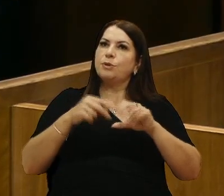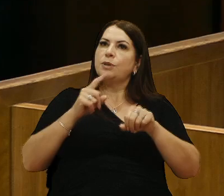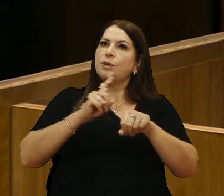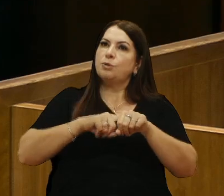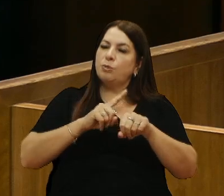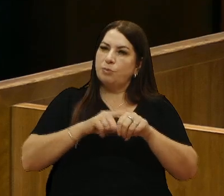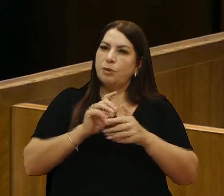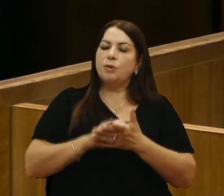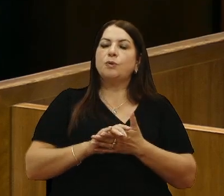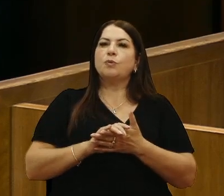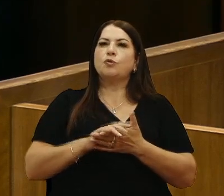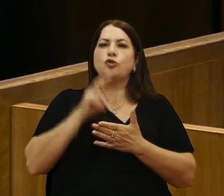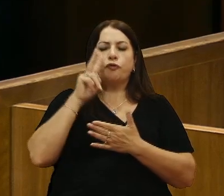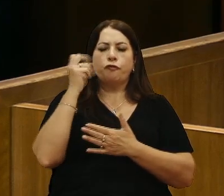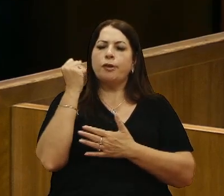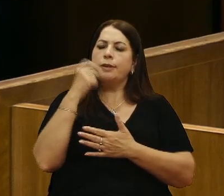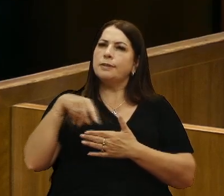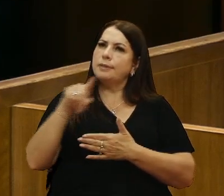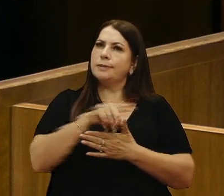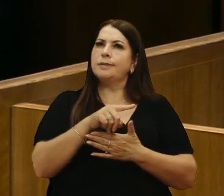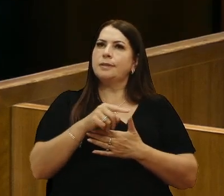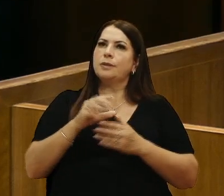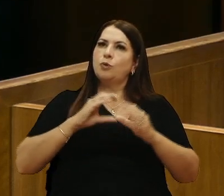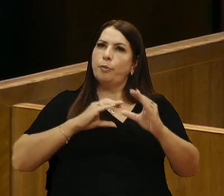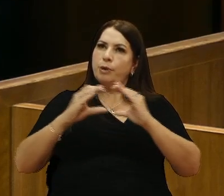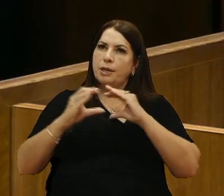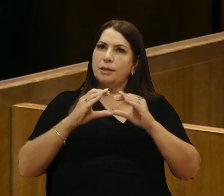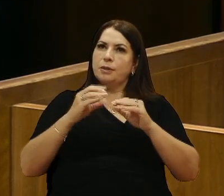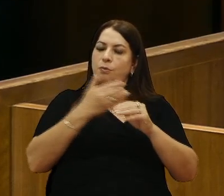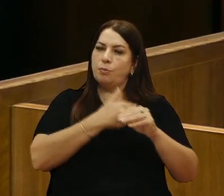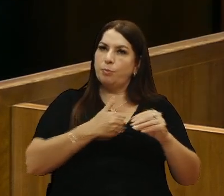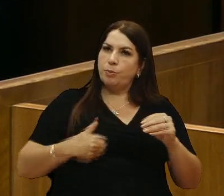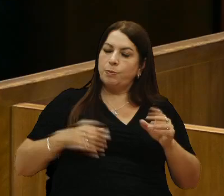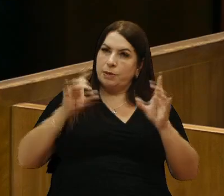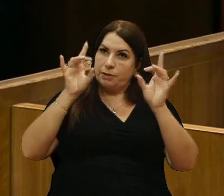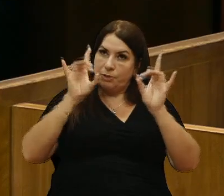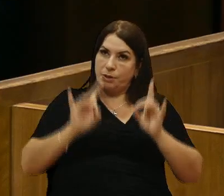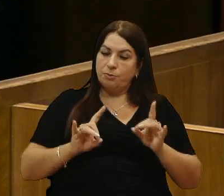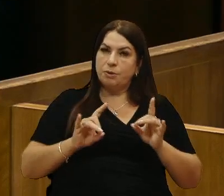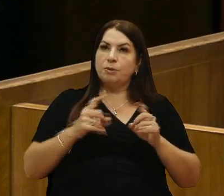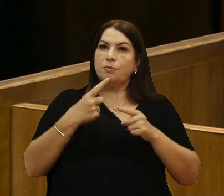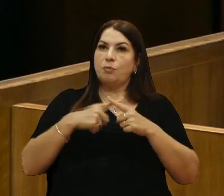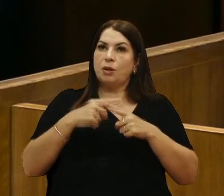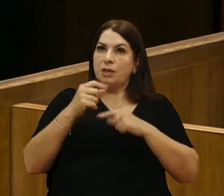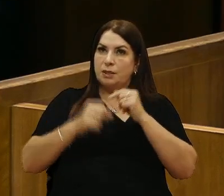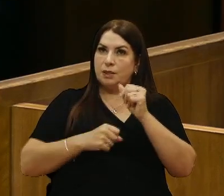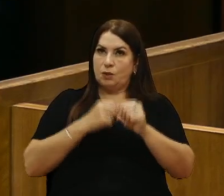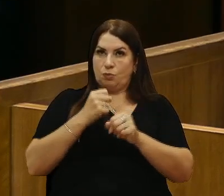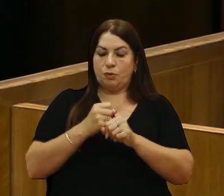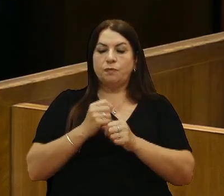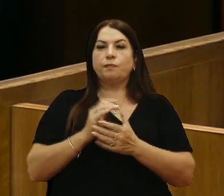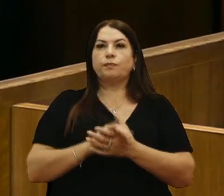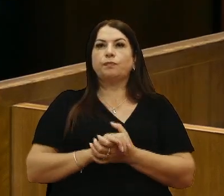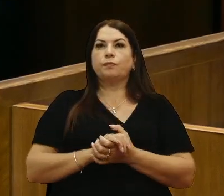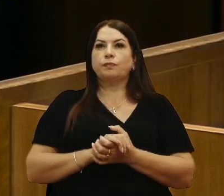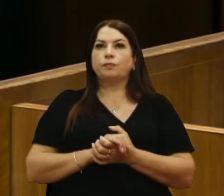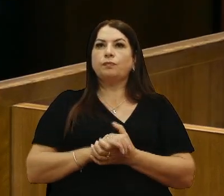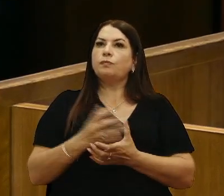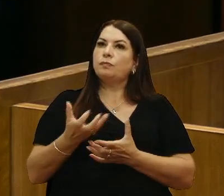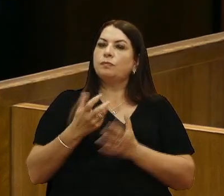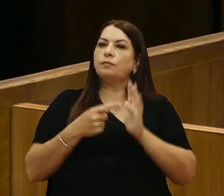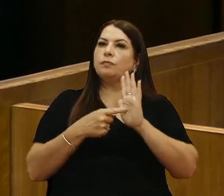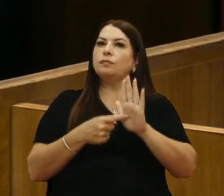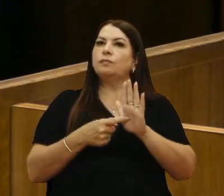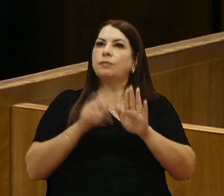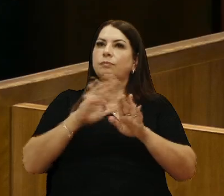momento de fortalecermos nossa comunicação pública, especialmente porque este ano é um ano que queremos trazer